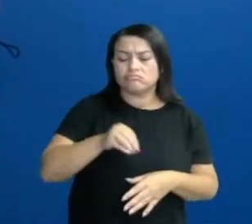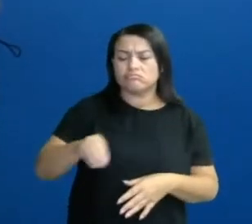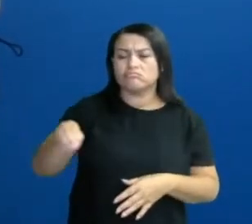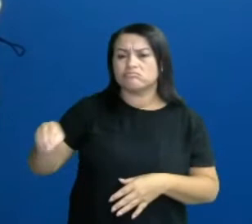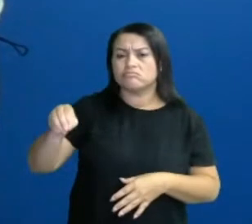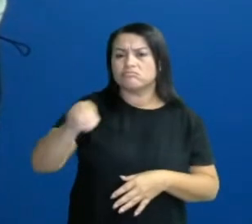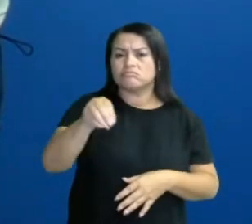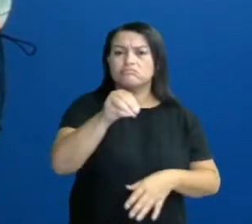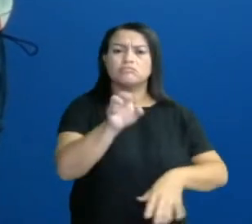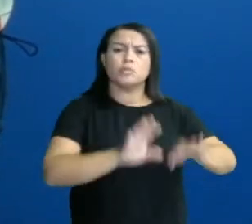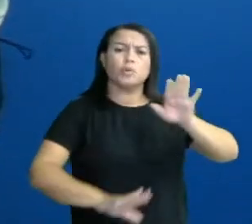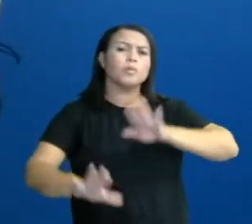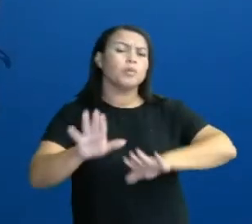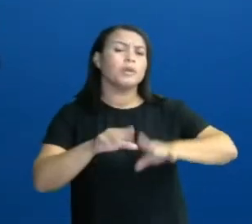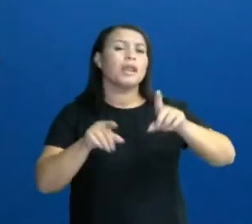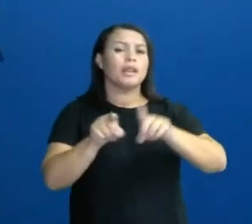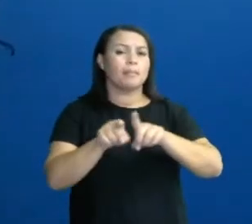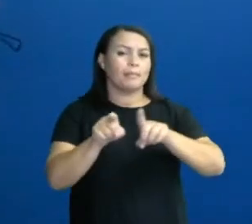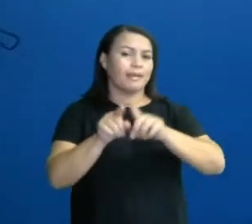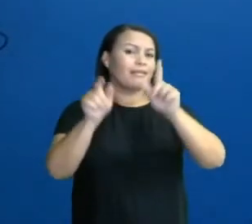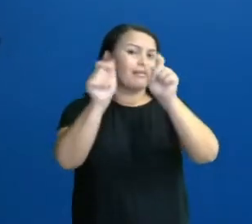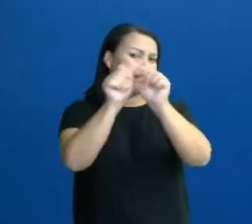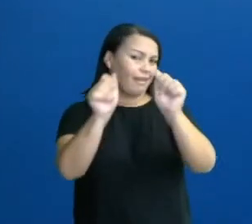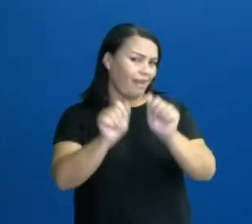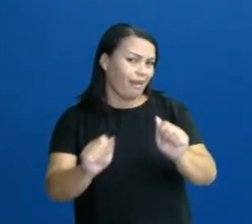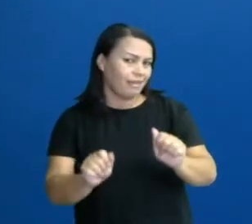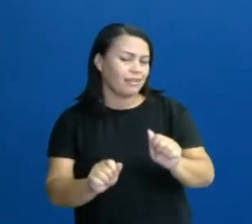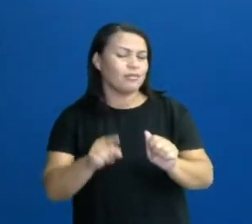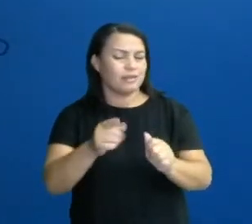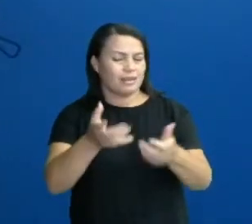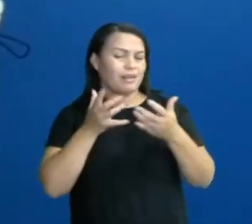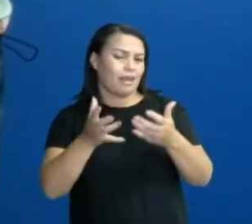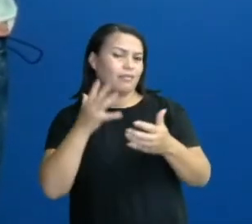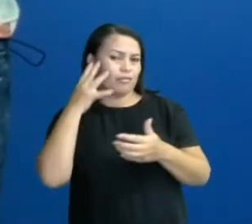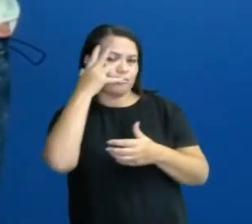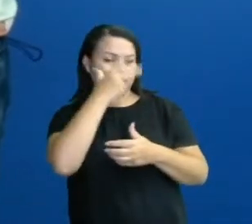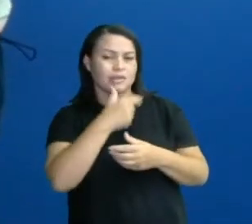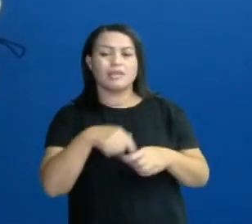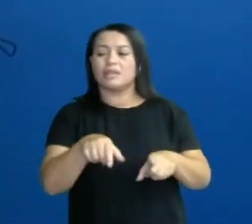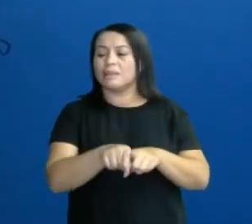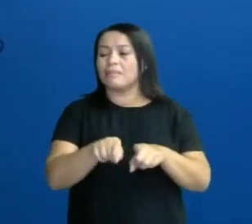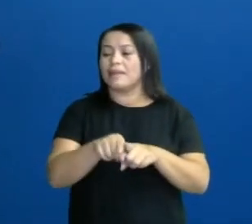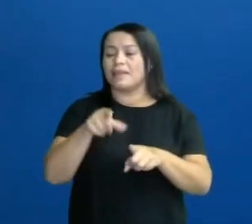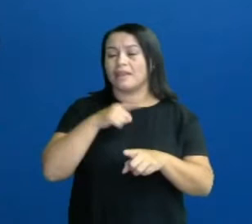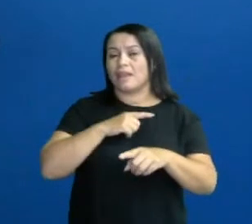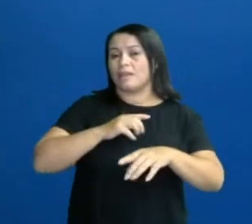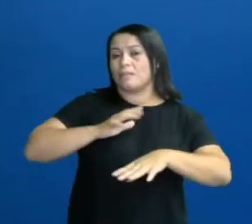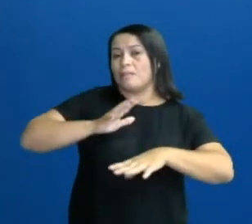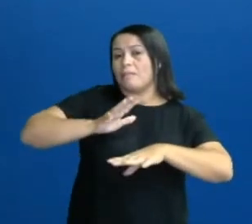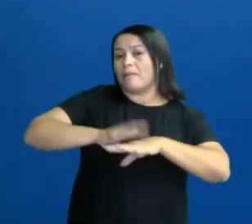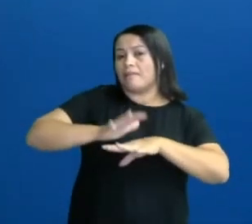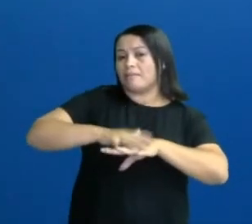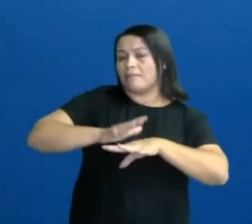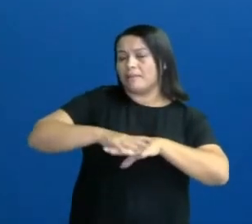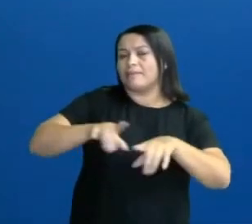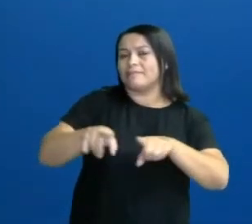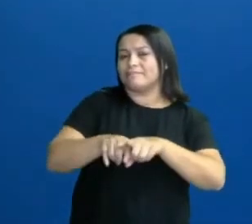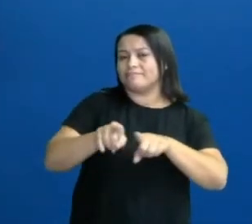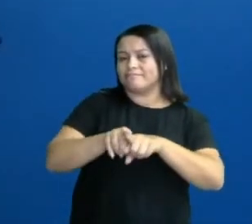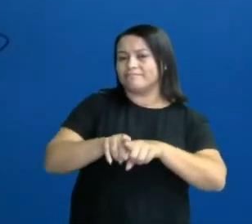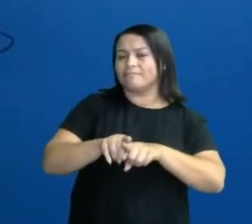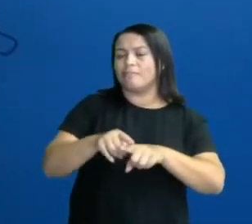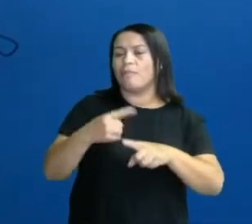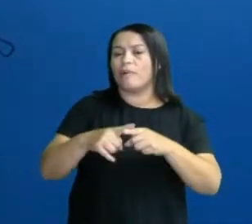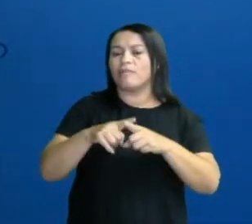todo um cuidado artístico, até porque você vai querer que sua maquete fique bonita. Tem um trabalho matemático por trás, porque envolve a questão de você